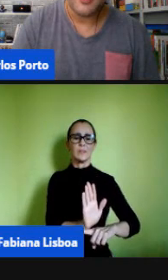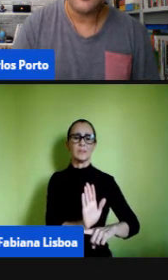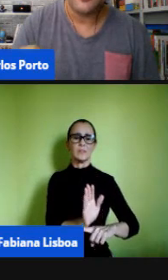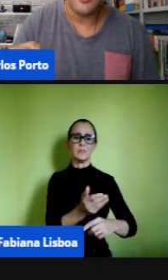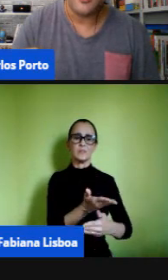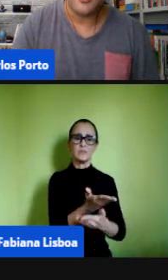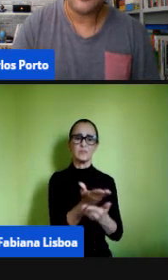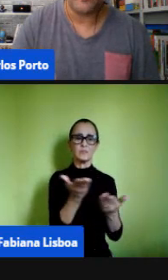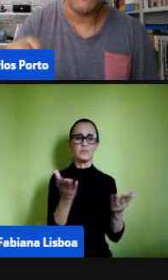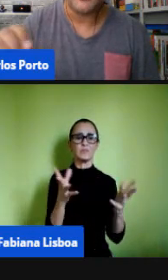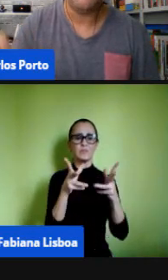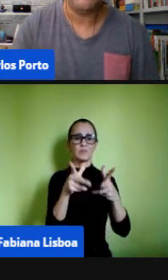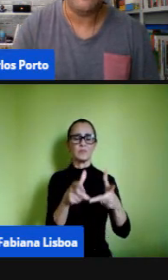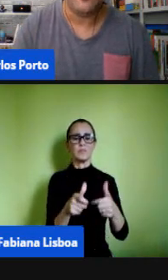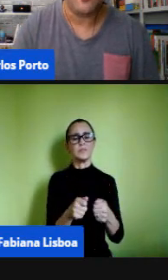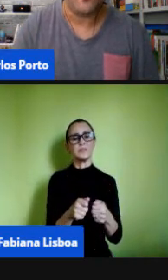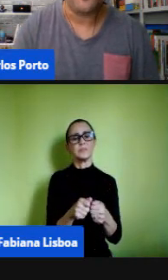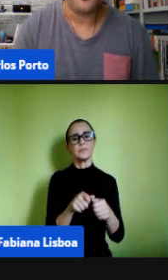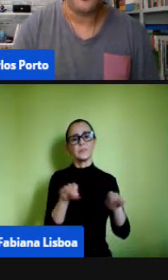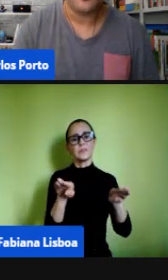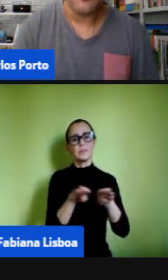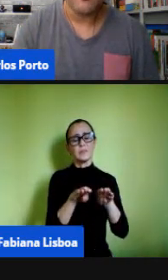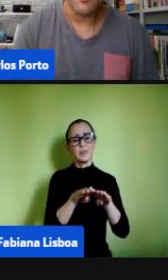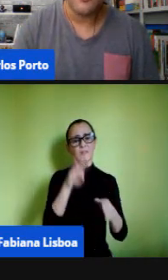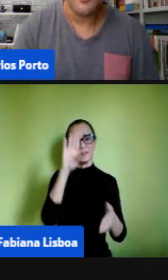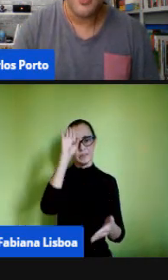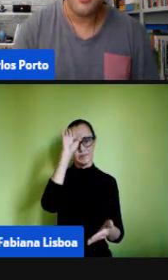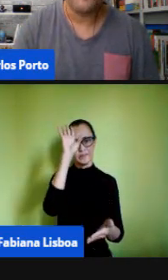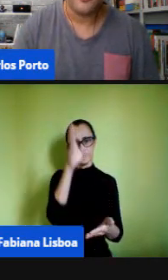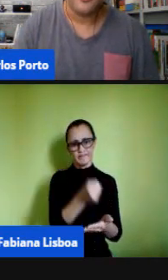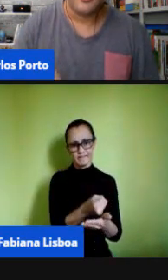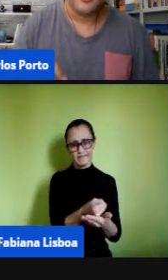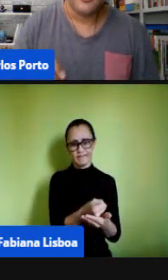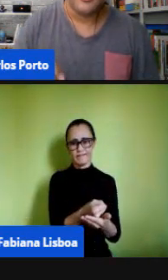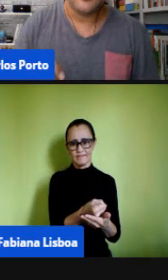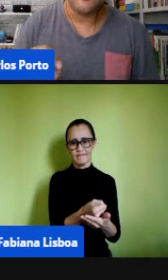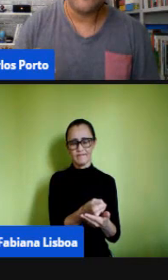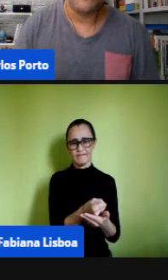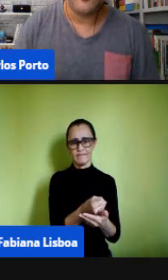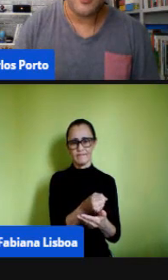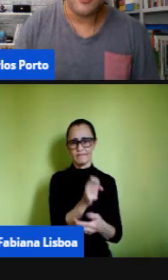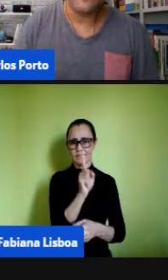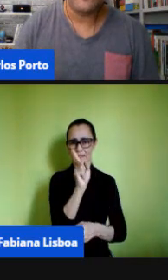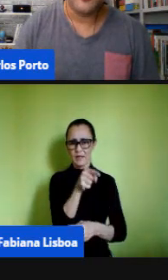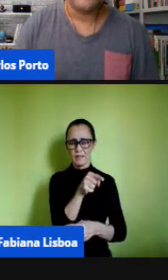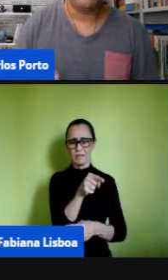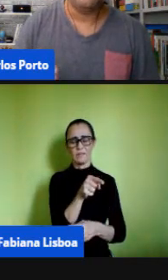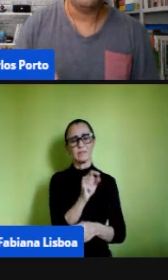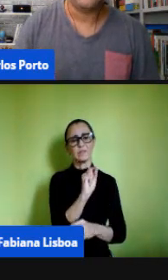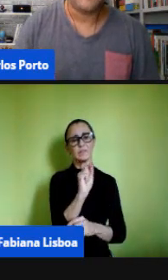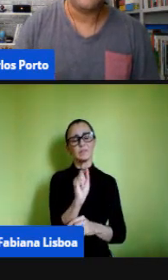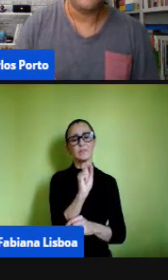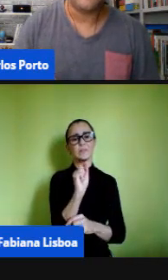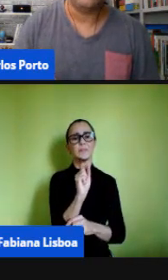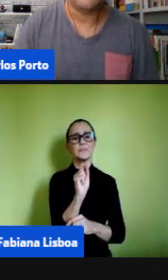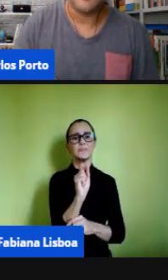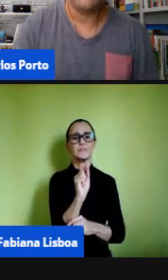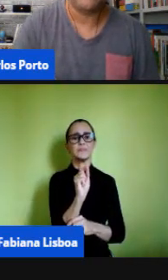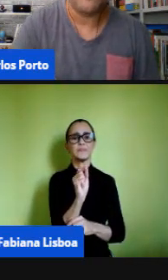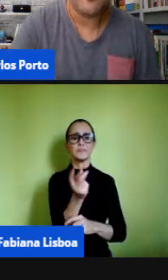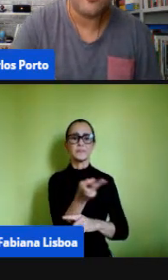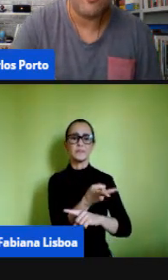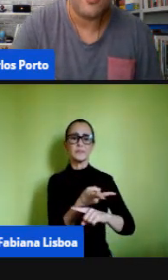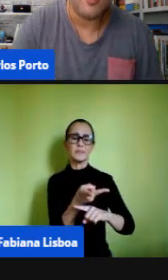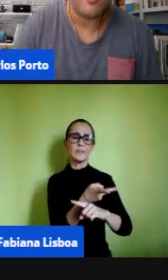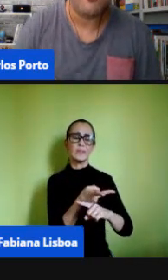tomar a tomada de decisão, que nas atividades, buscar realizar.